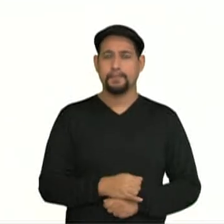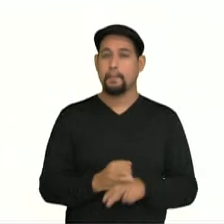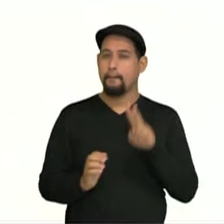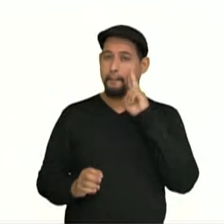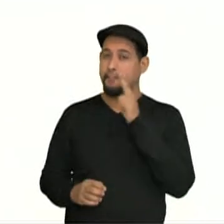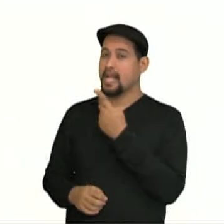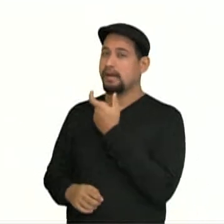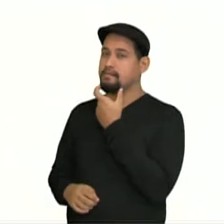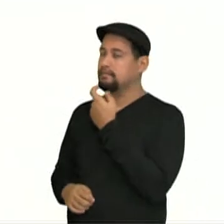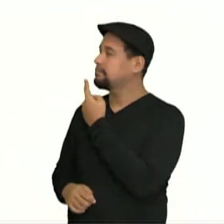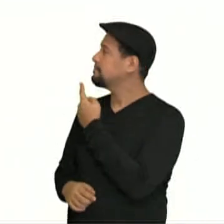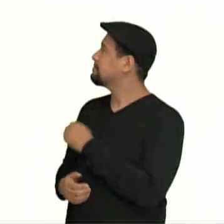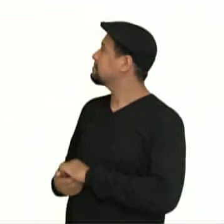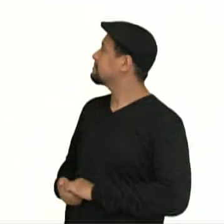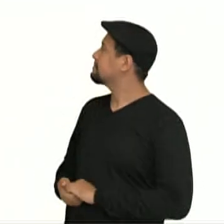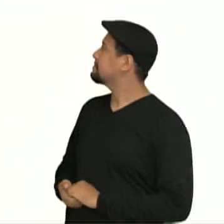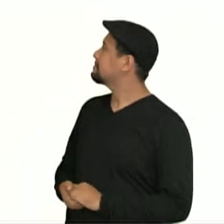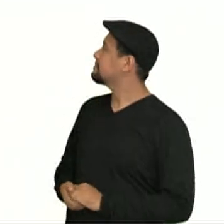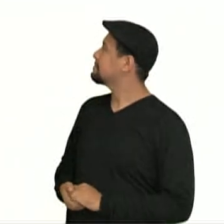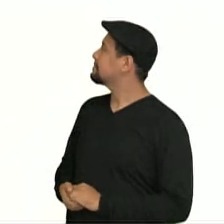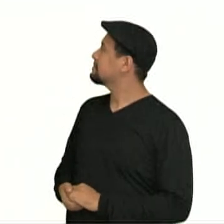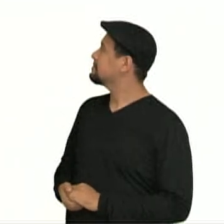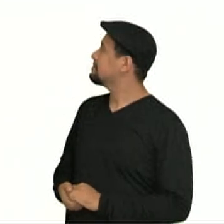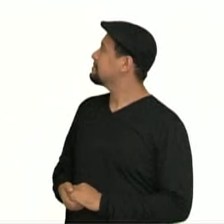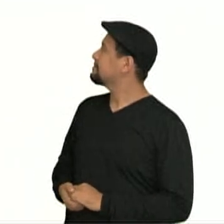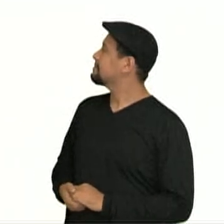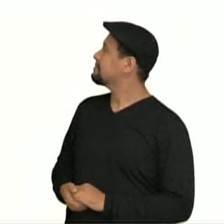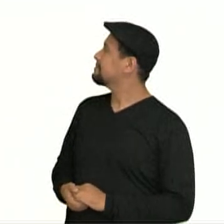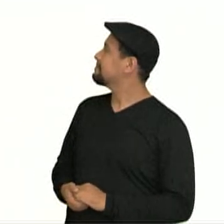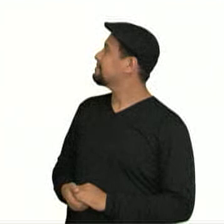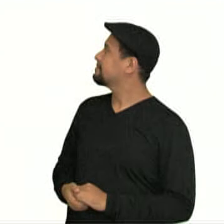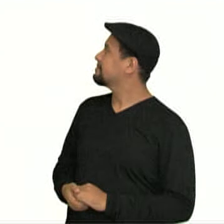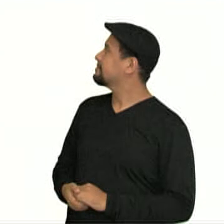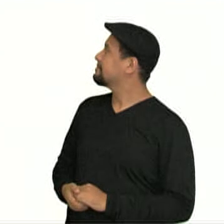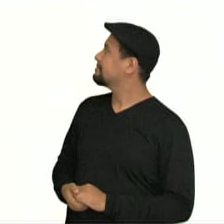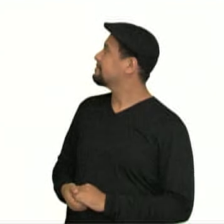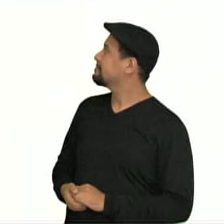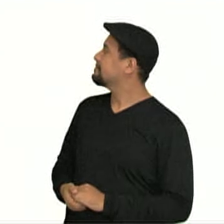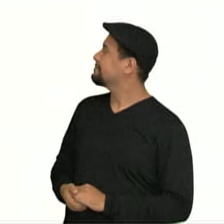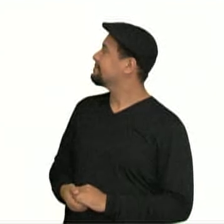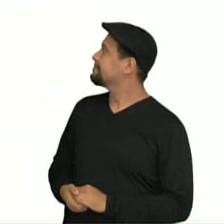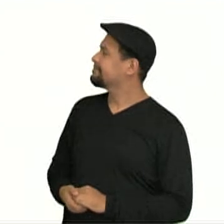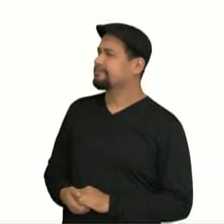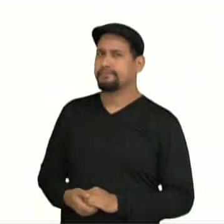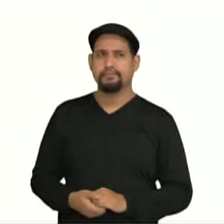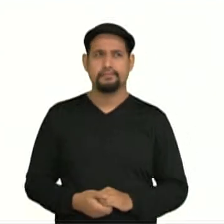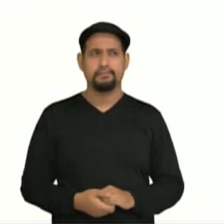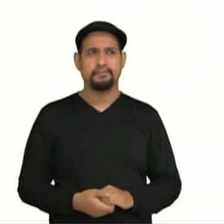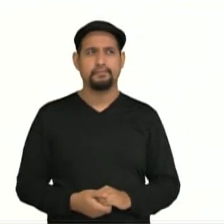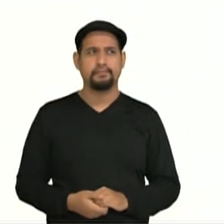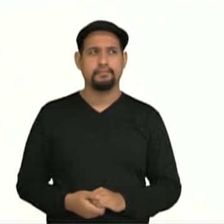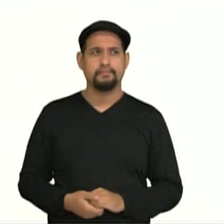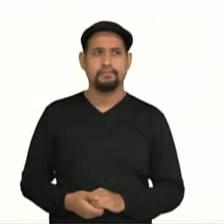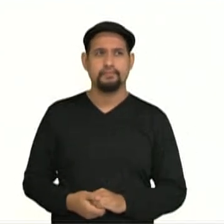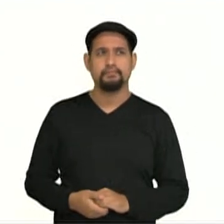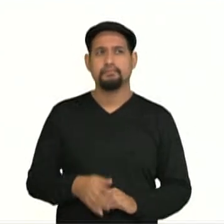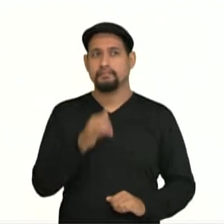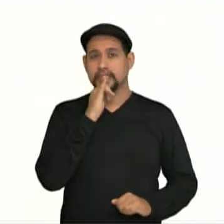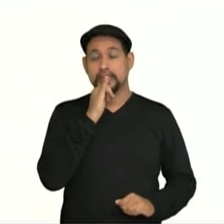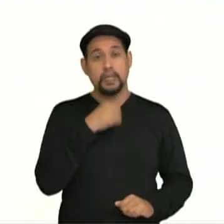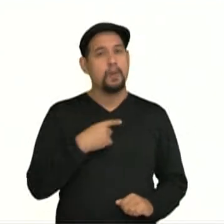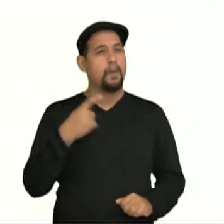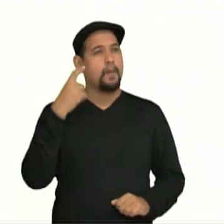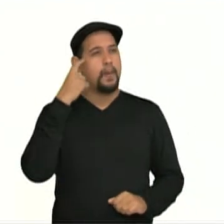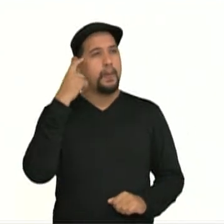could discuss this like civilized cats. Não acredito que... eu suponho que